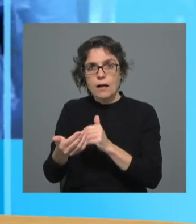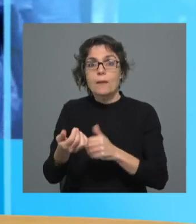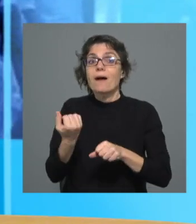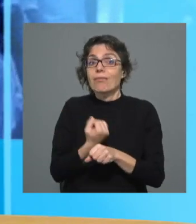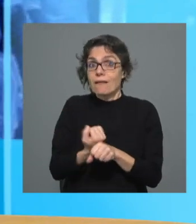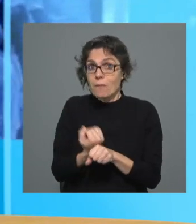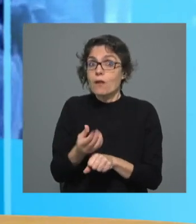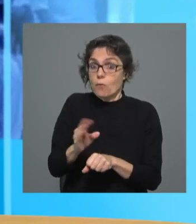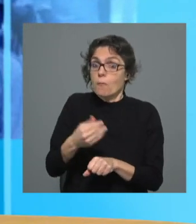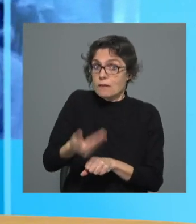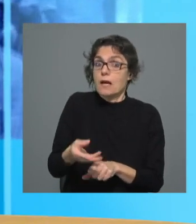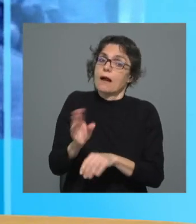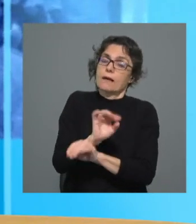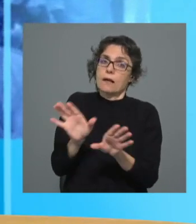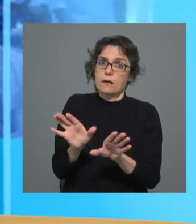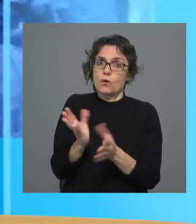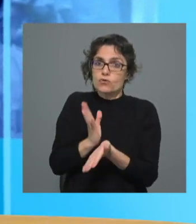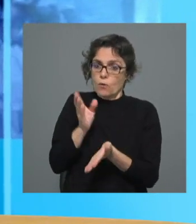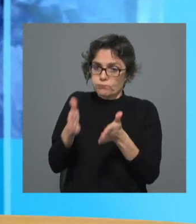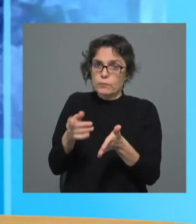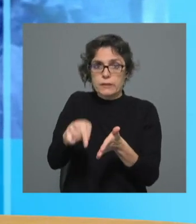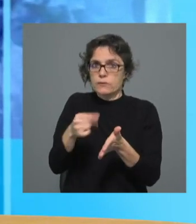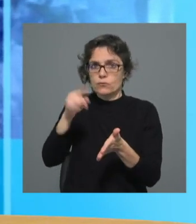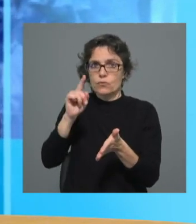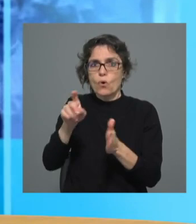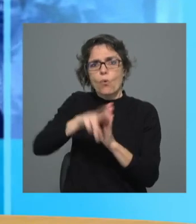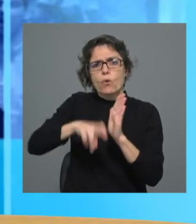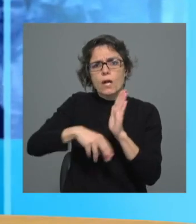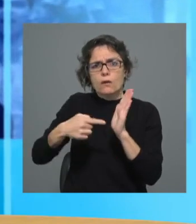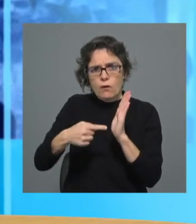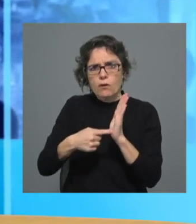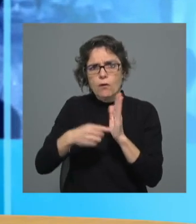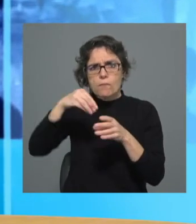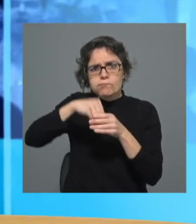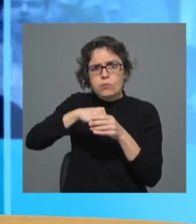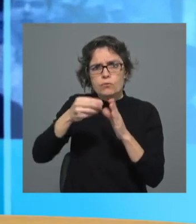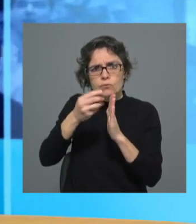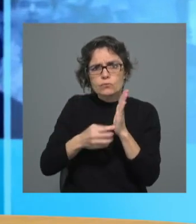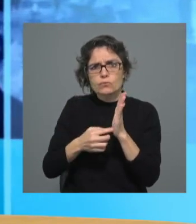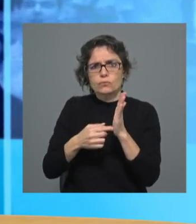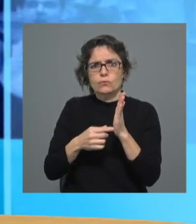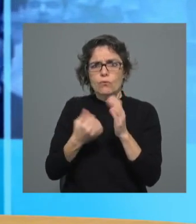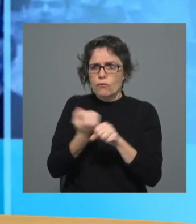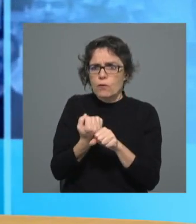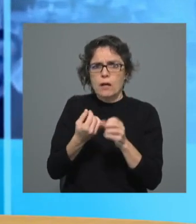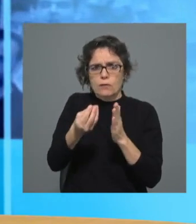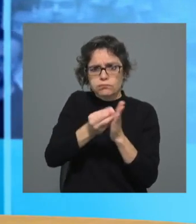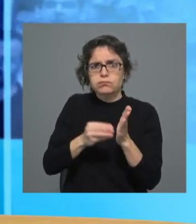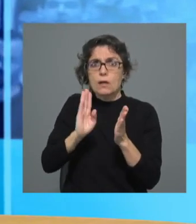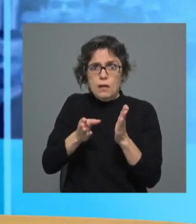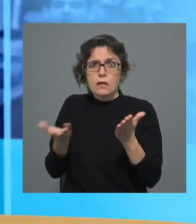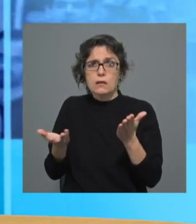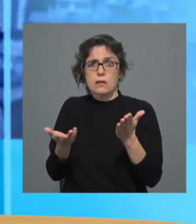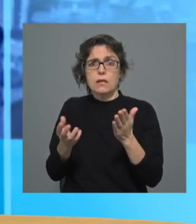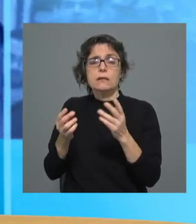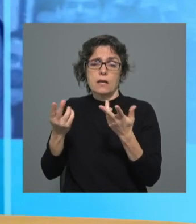é imenso depois de tudo isto. Aquele relatório, com tudo o que ele tem de sugestões de trabalho, isso foi assumido também já pela